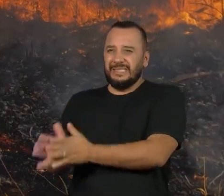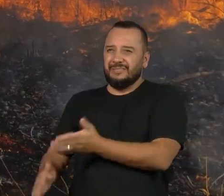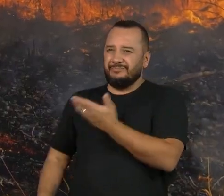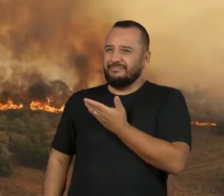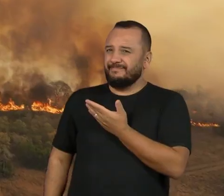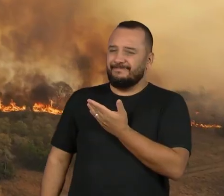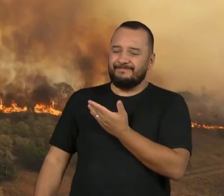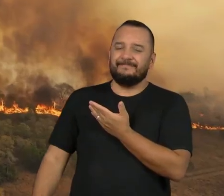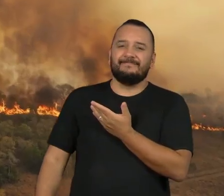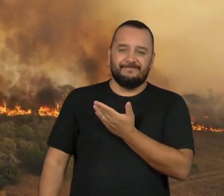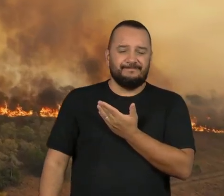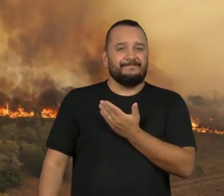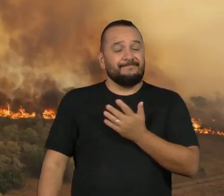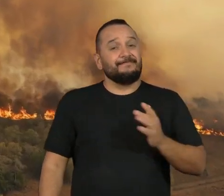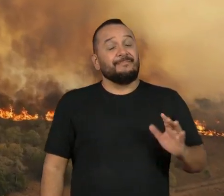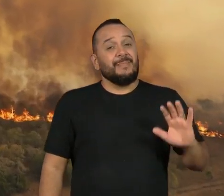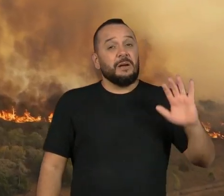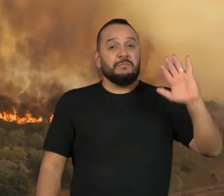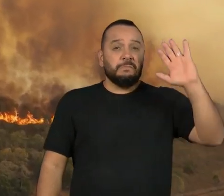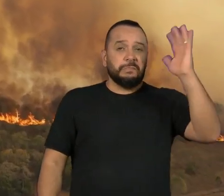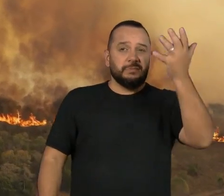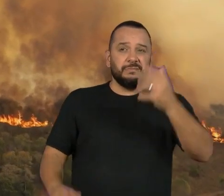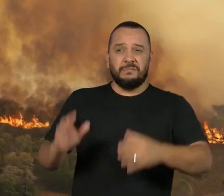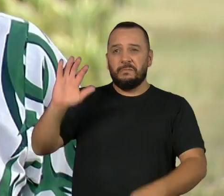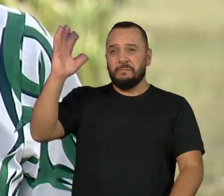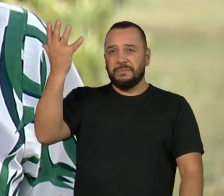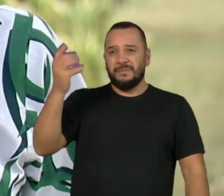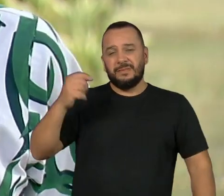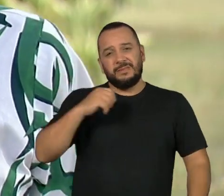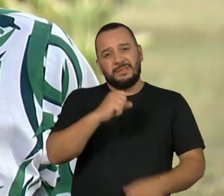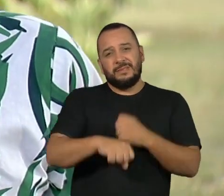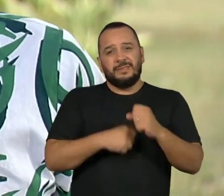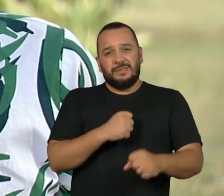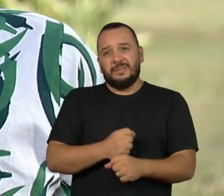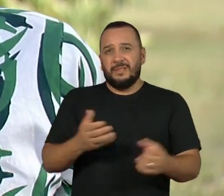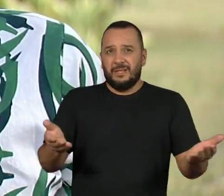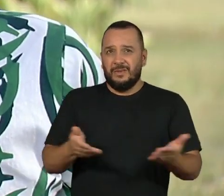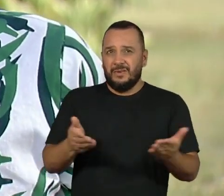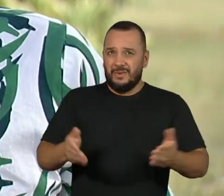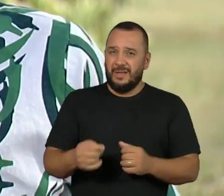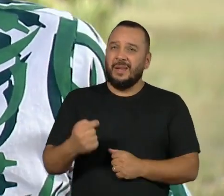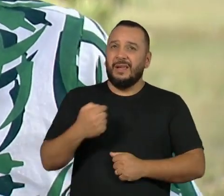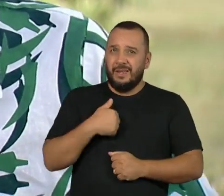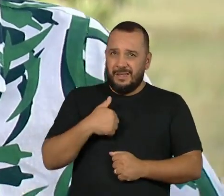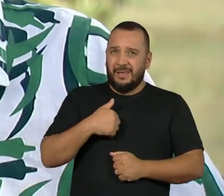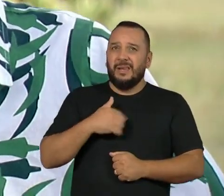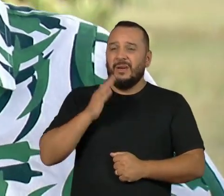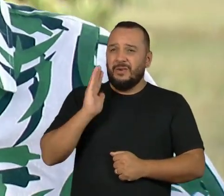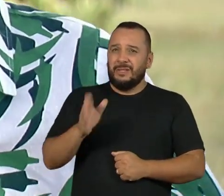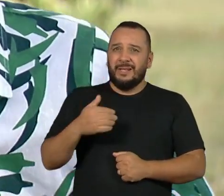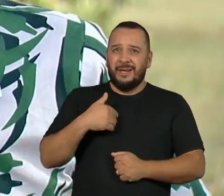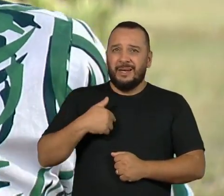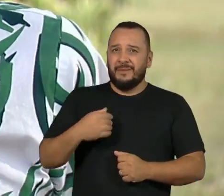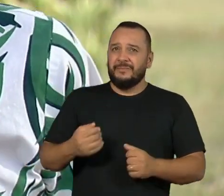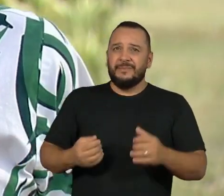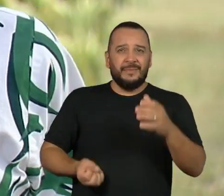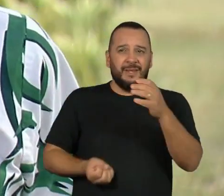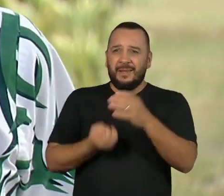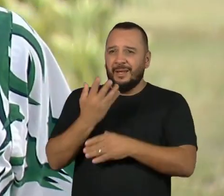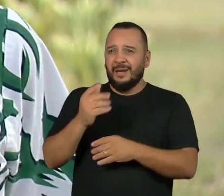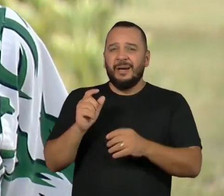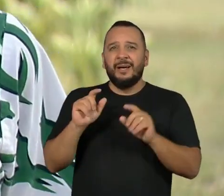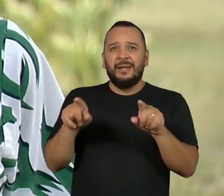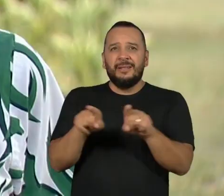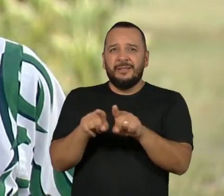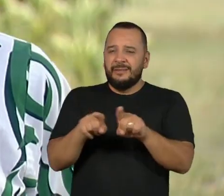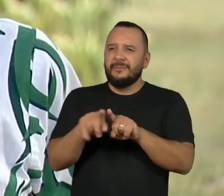Diante dos acontecimentos deste ano, né, eu resolvi me antecipar e criar, né, e desenvolver